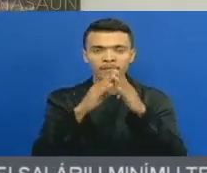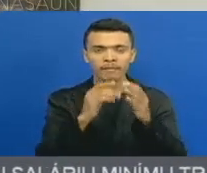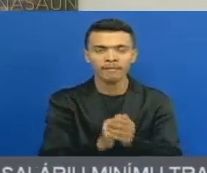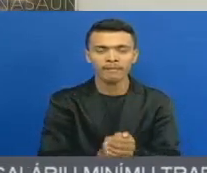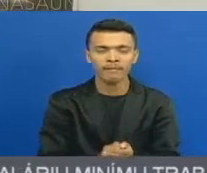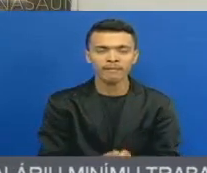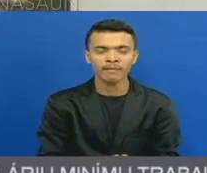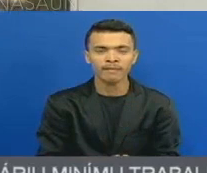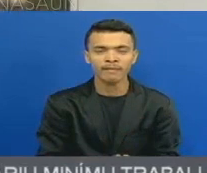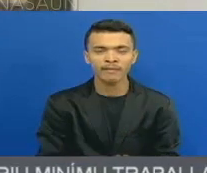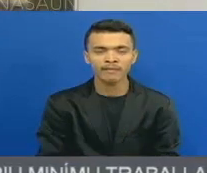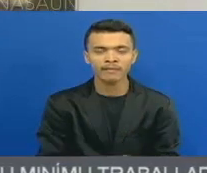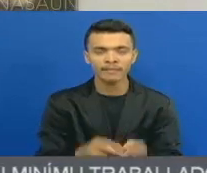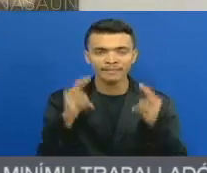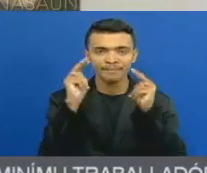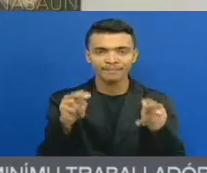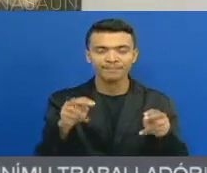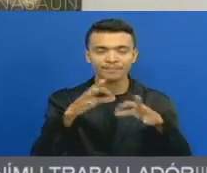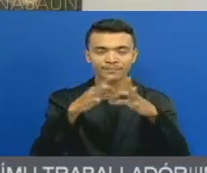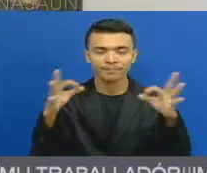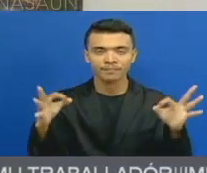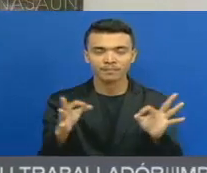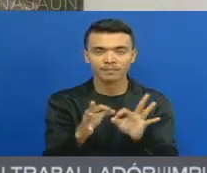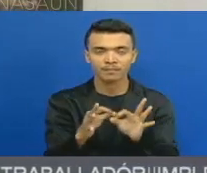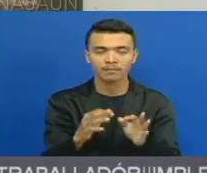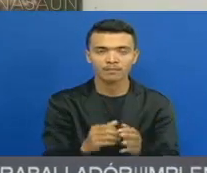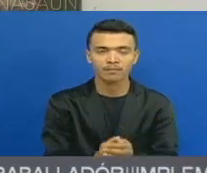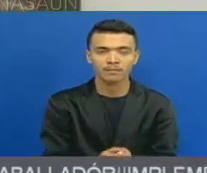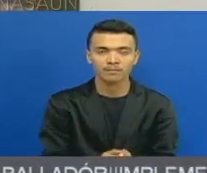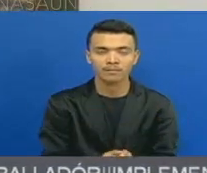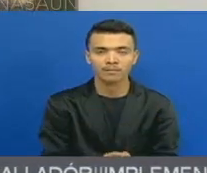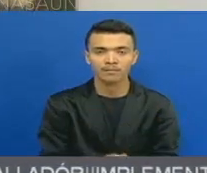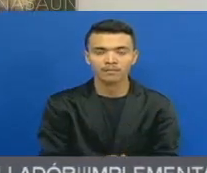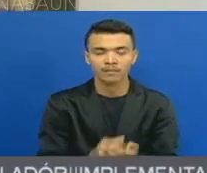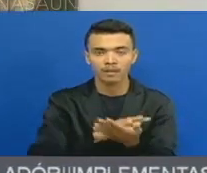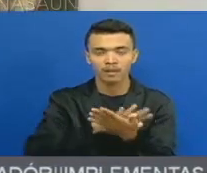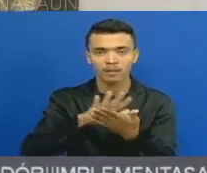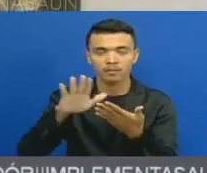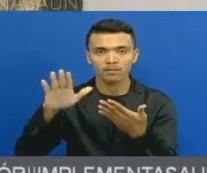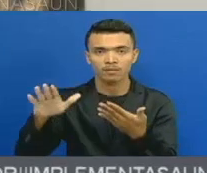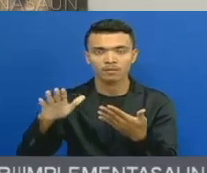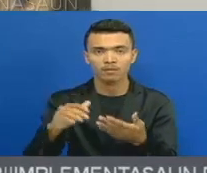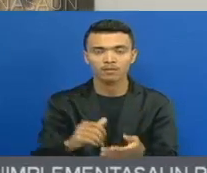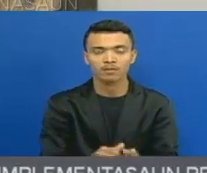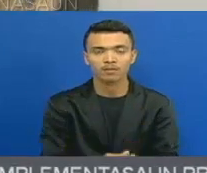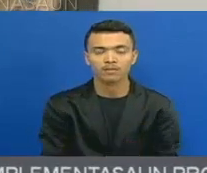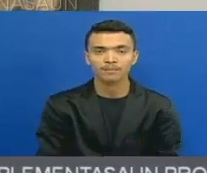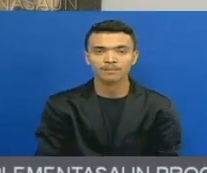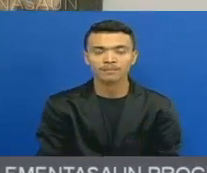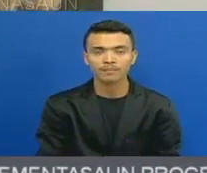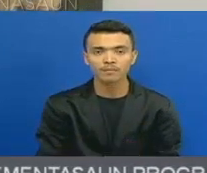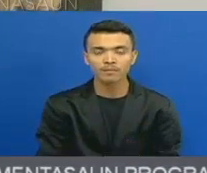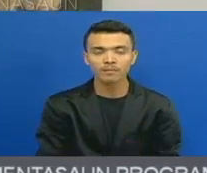Tamunewa ta ita precisa hadir tania vila wa ne halomos ne viu